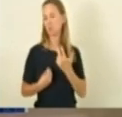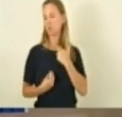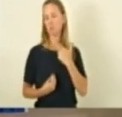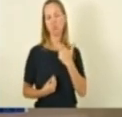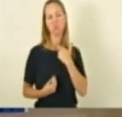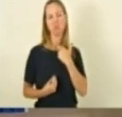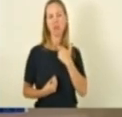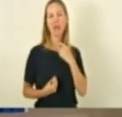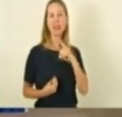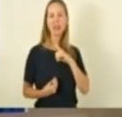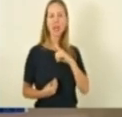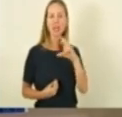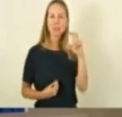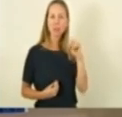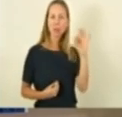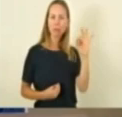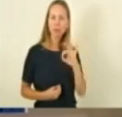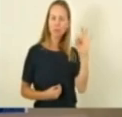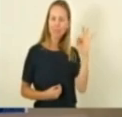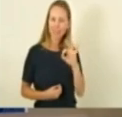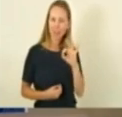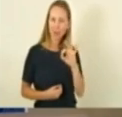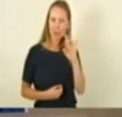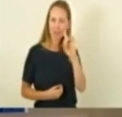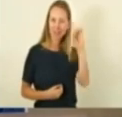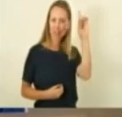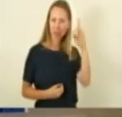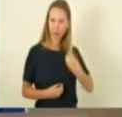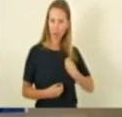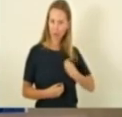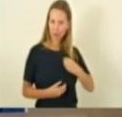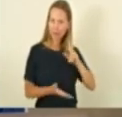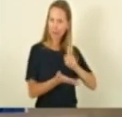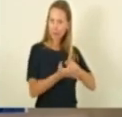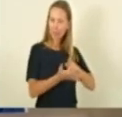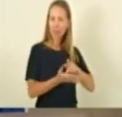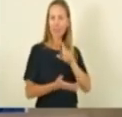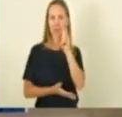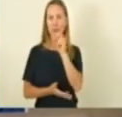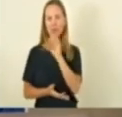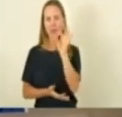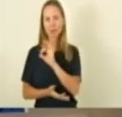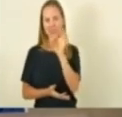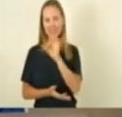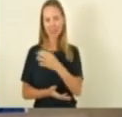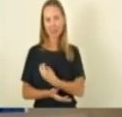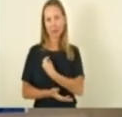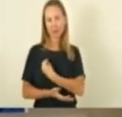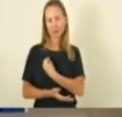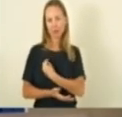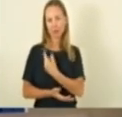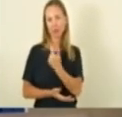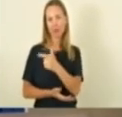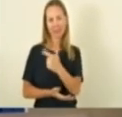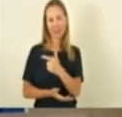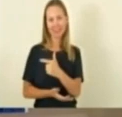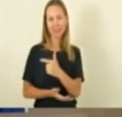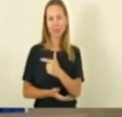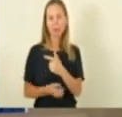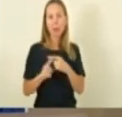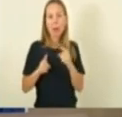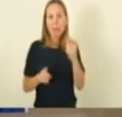que existia 50% de probabilidade de Deus existir e 50% de não existir. Mas isso não tinha como